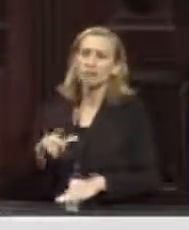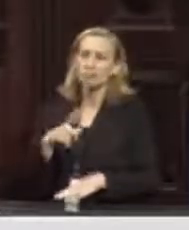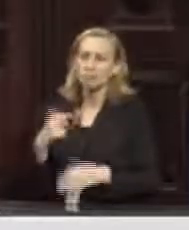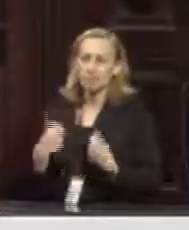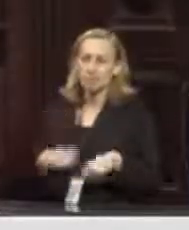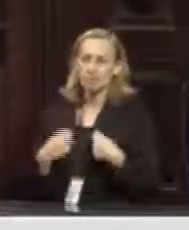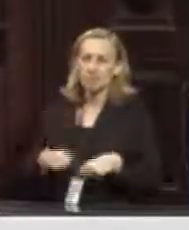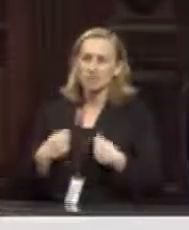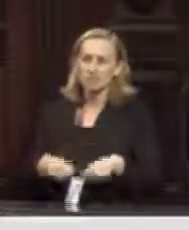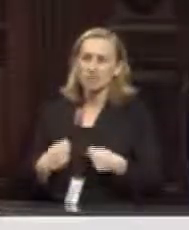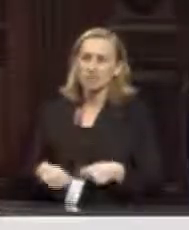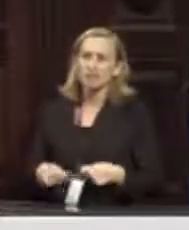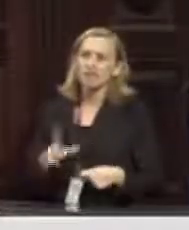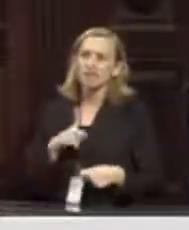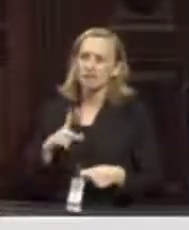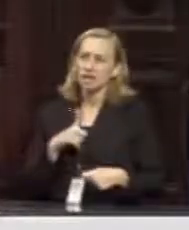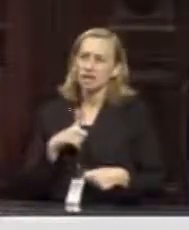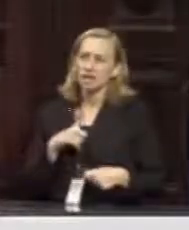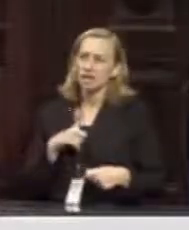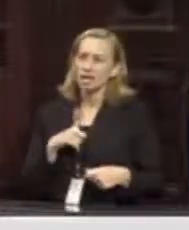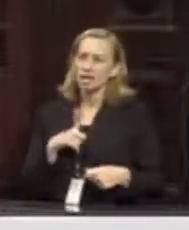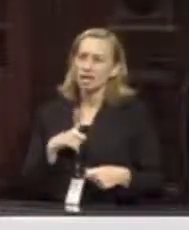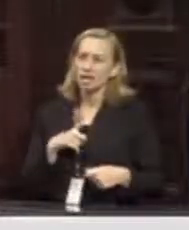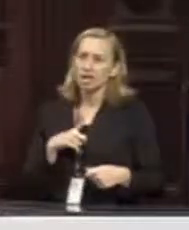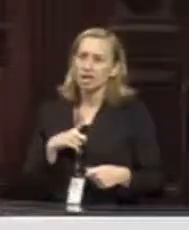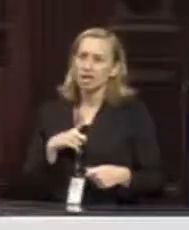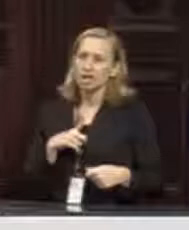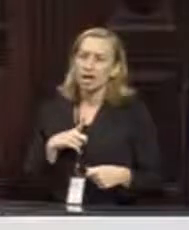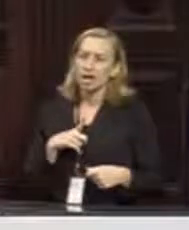de representação da sociedade.